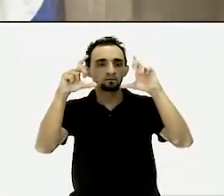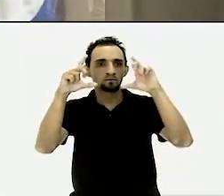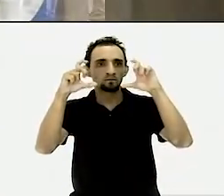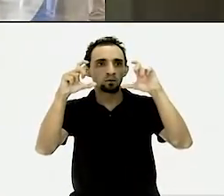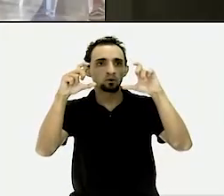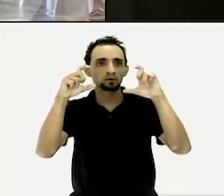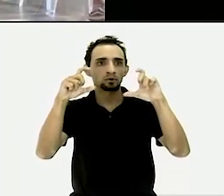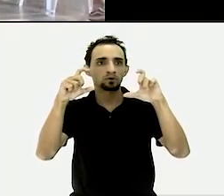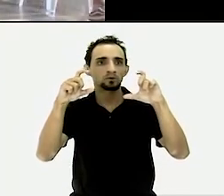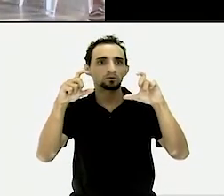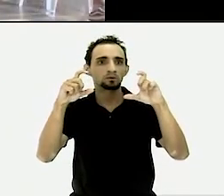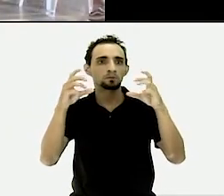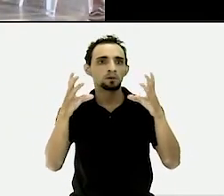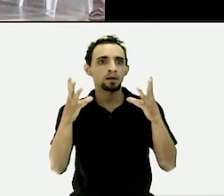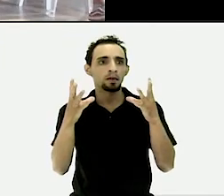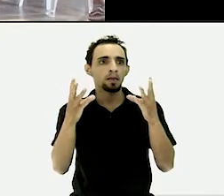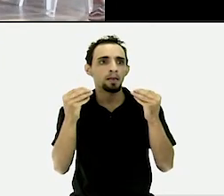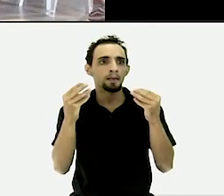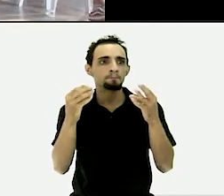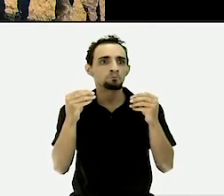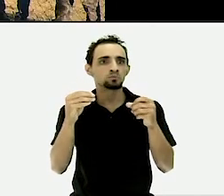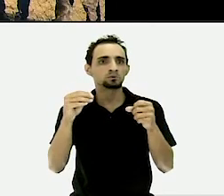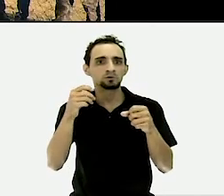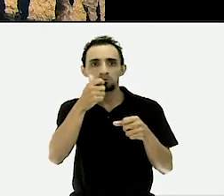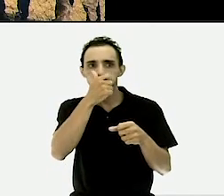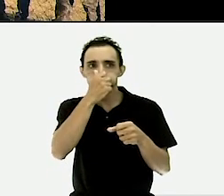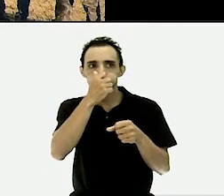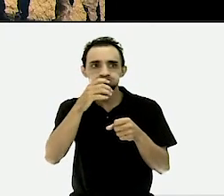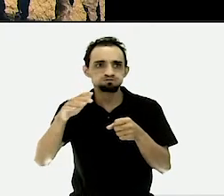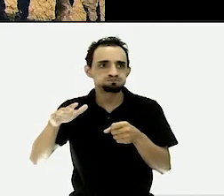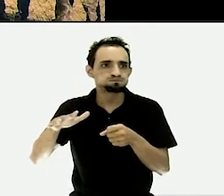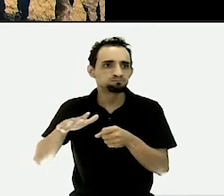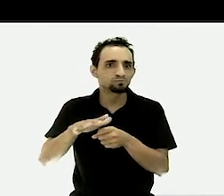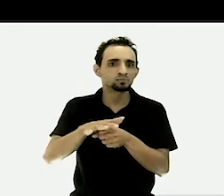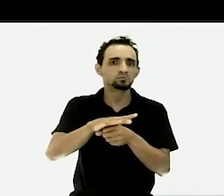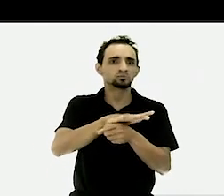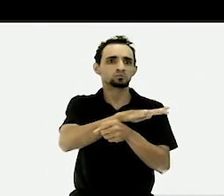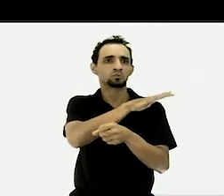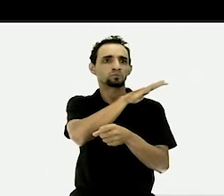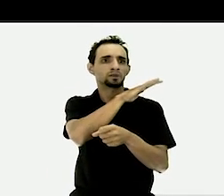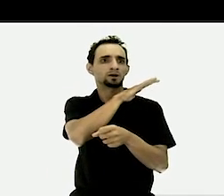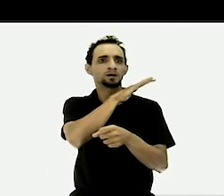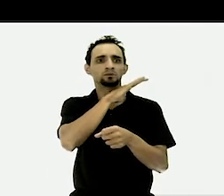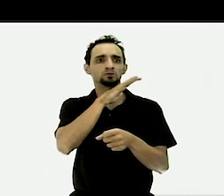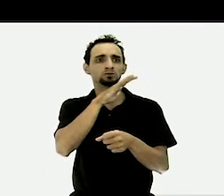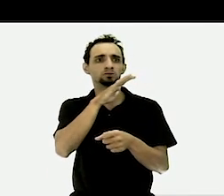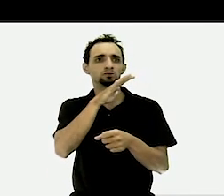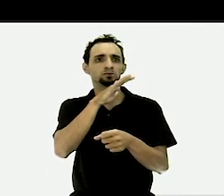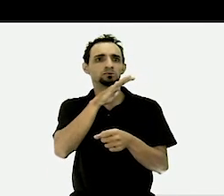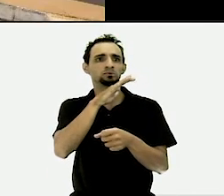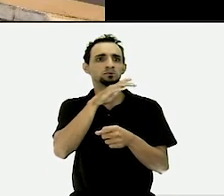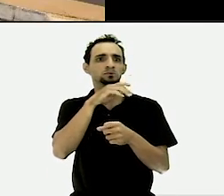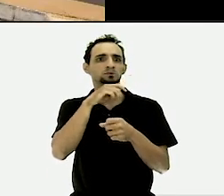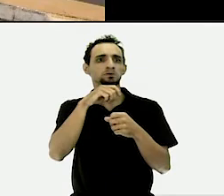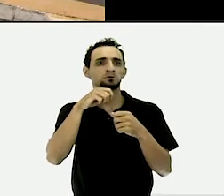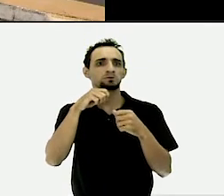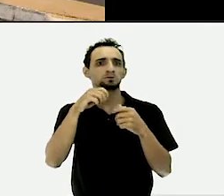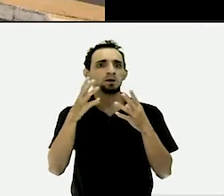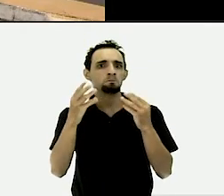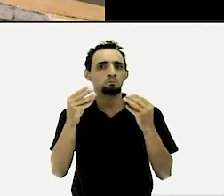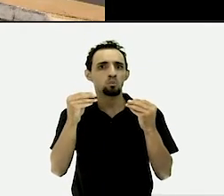a minha fiscalização, o que eu fui fazer, não, eu entendi. Olha o tanto de gente que estava lá dentro, olha quanta gente na fila. Então tinha muitas